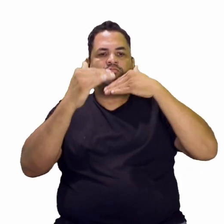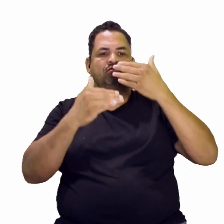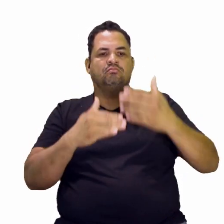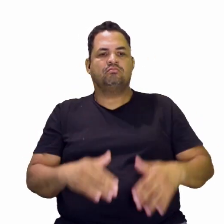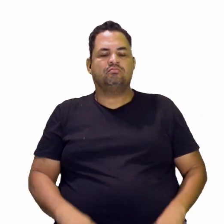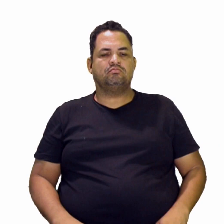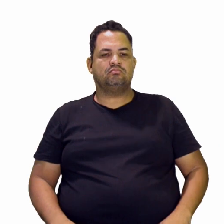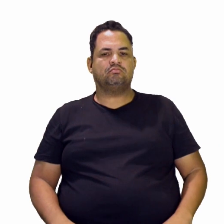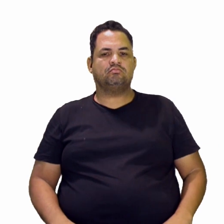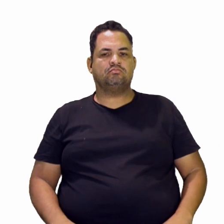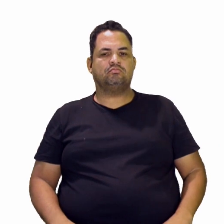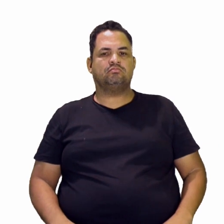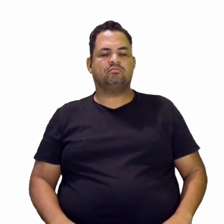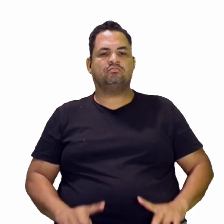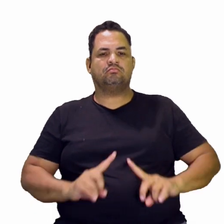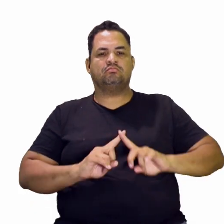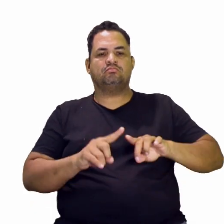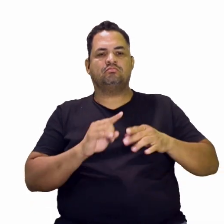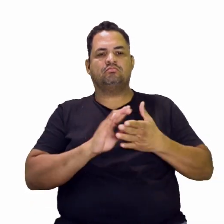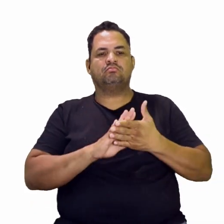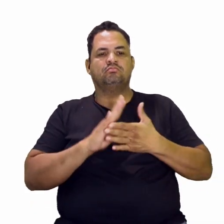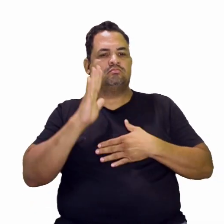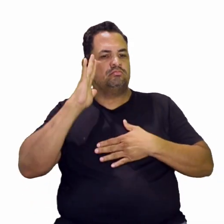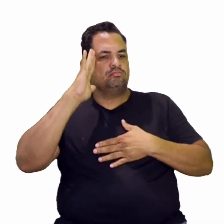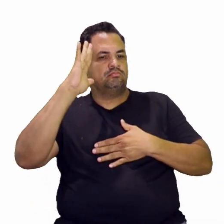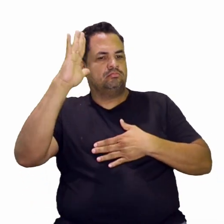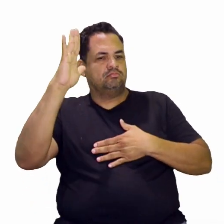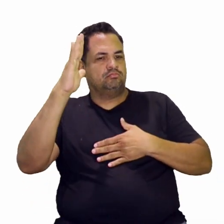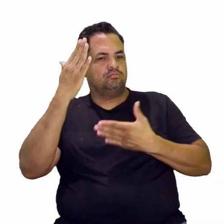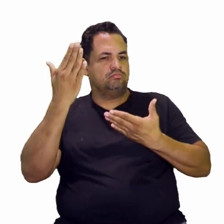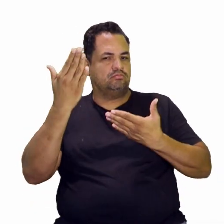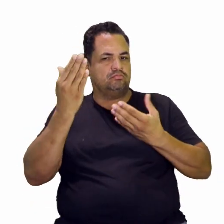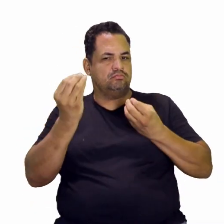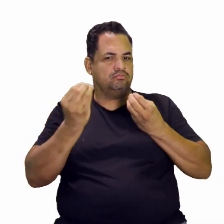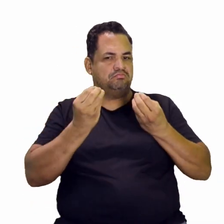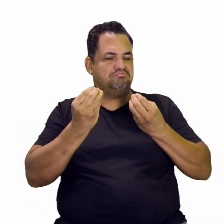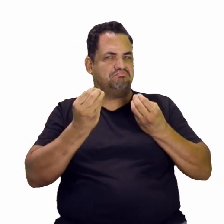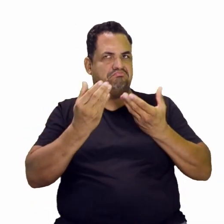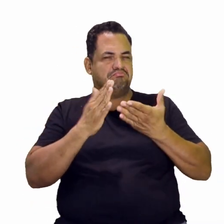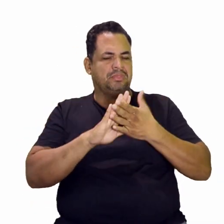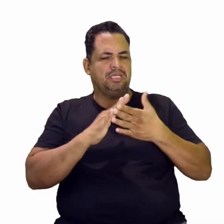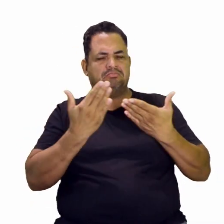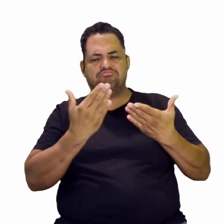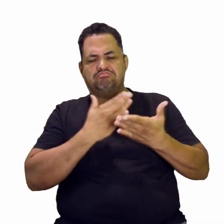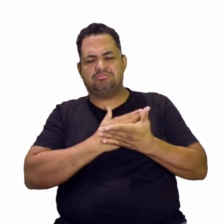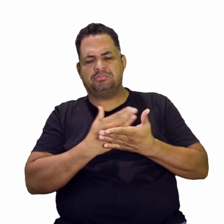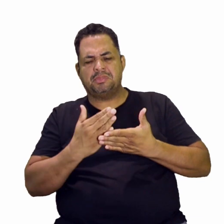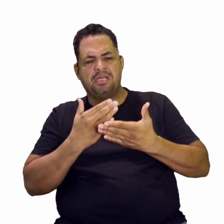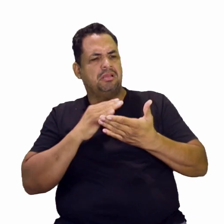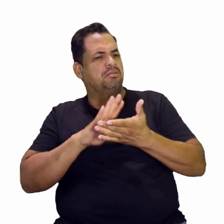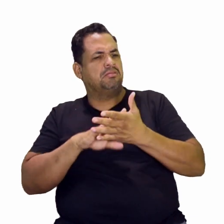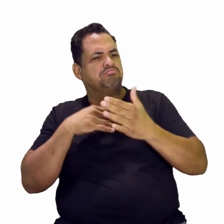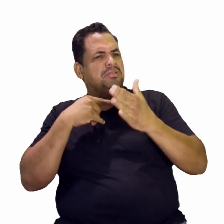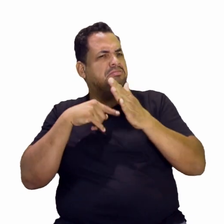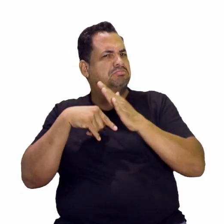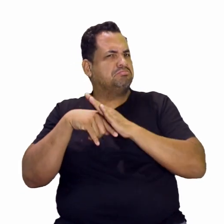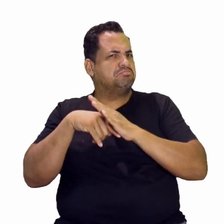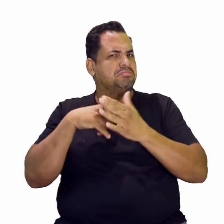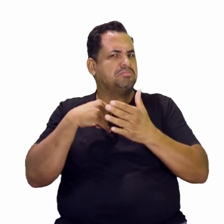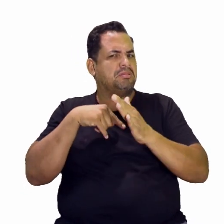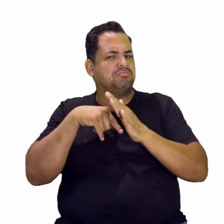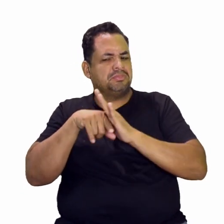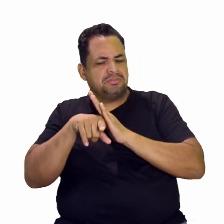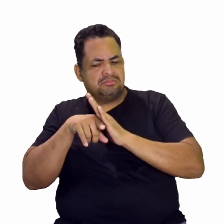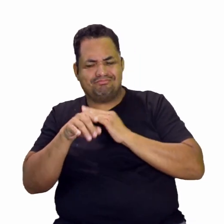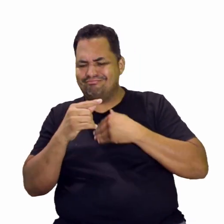tá bom? Só que essa teoria, chegou assim, né? Muitas pessoas começaram a questionar e falaram, não tem como isso,